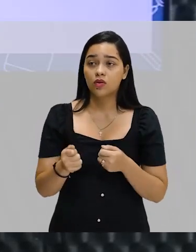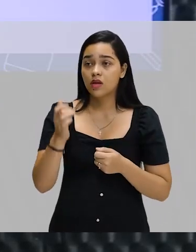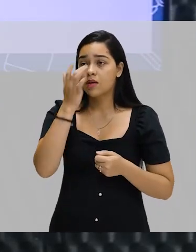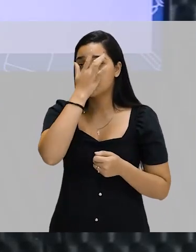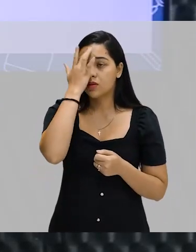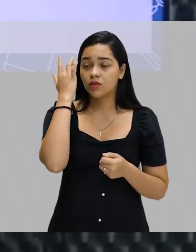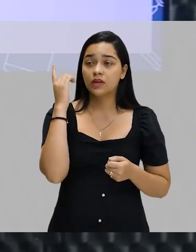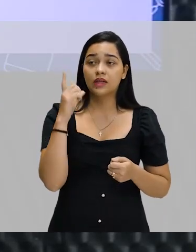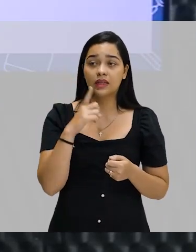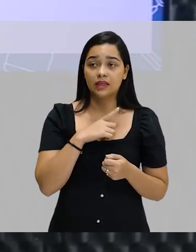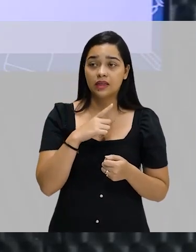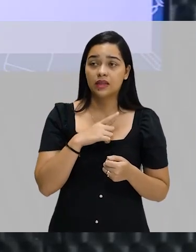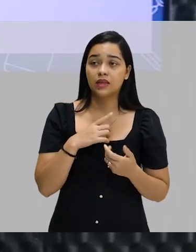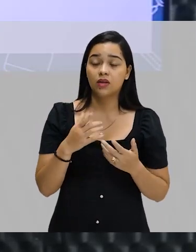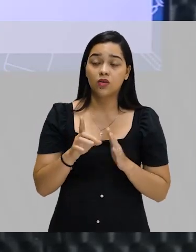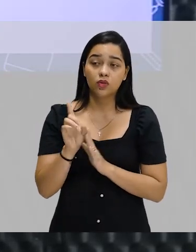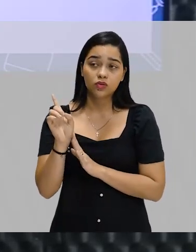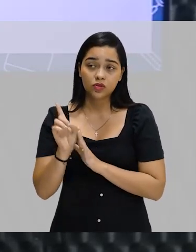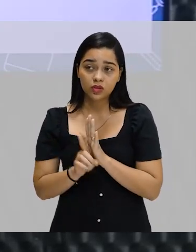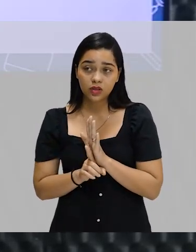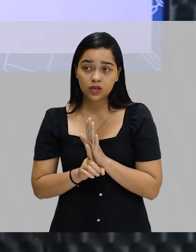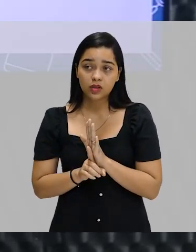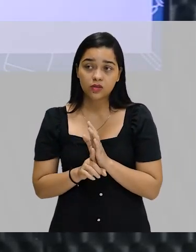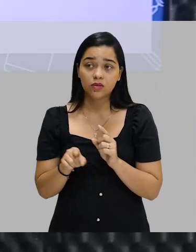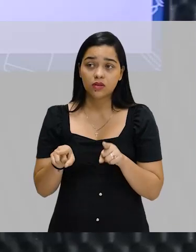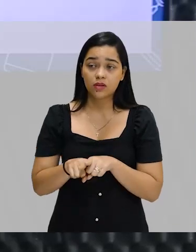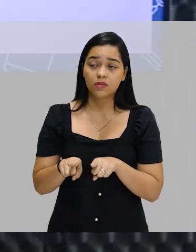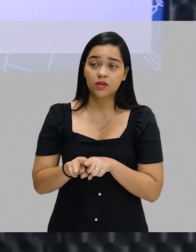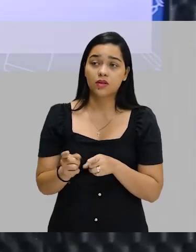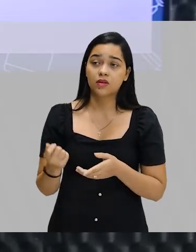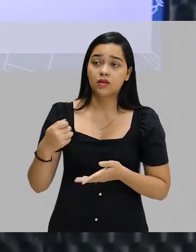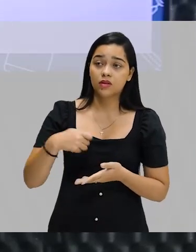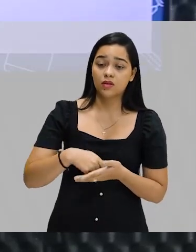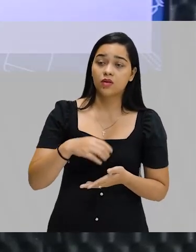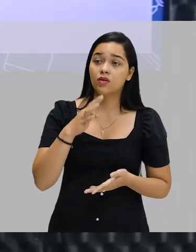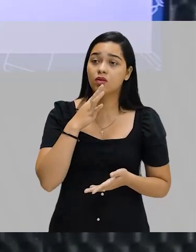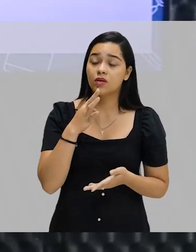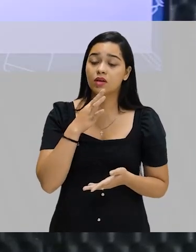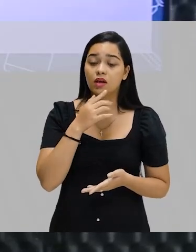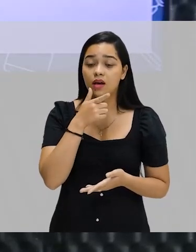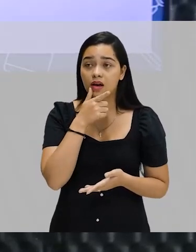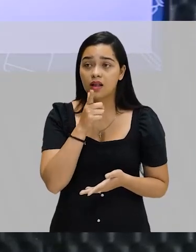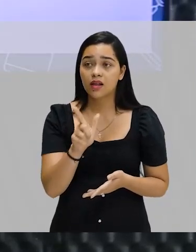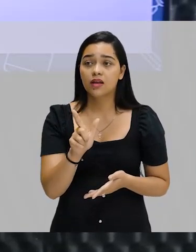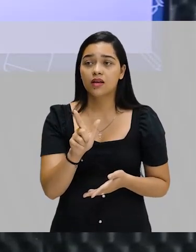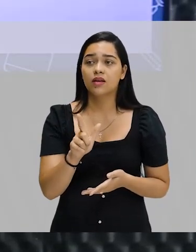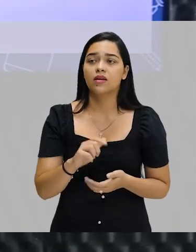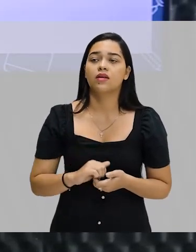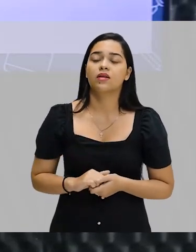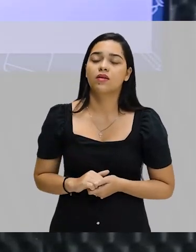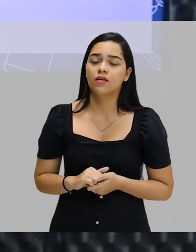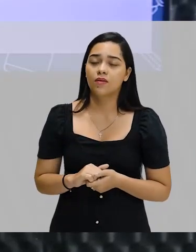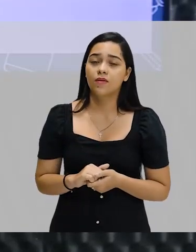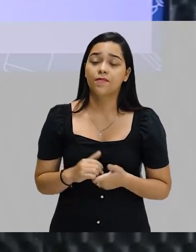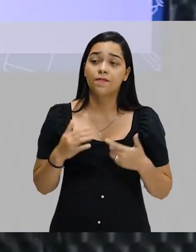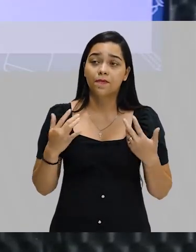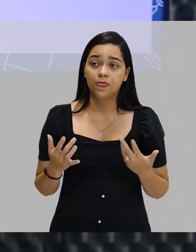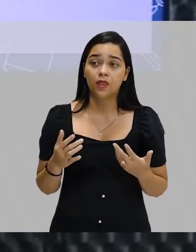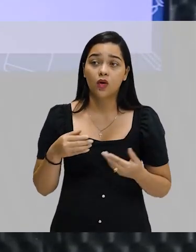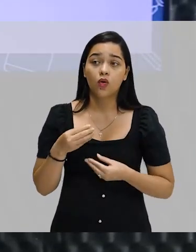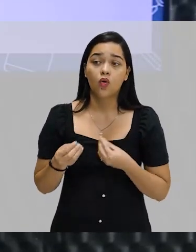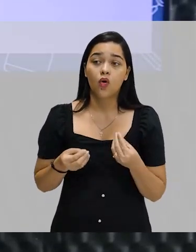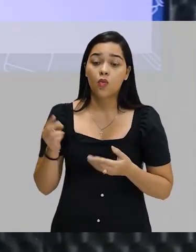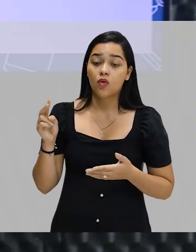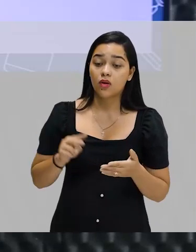pessoa tem o direito e também o dever de conhecer a língua materna. E isso se faz